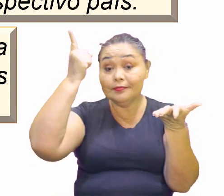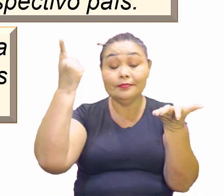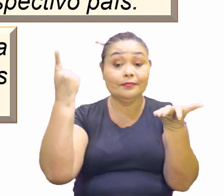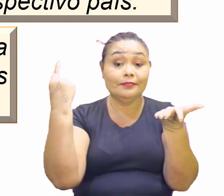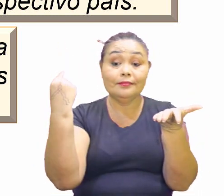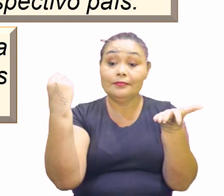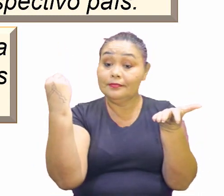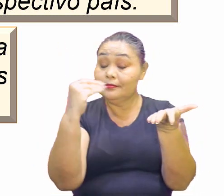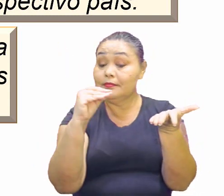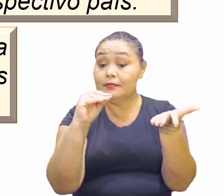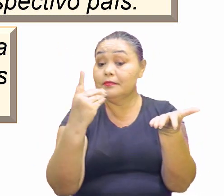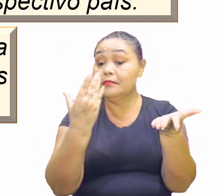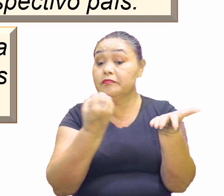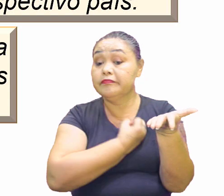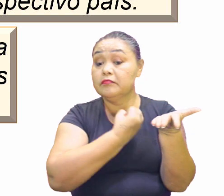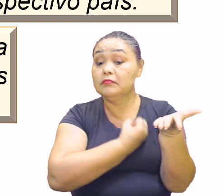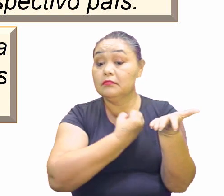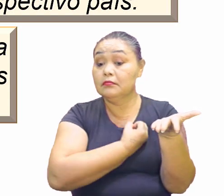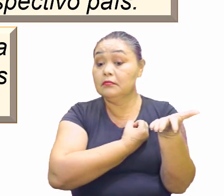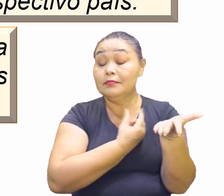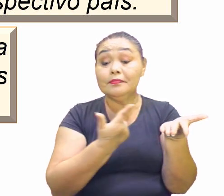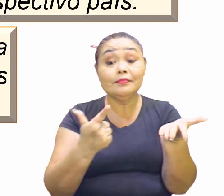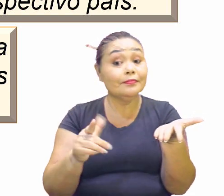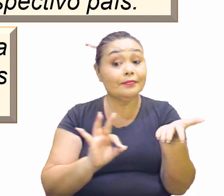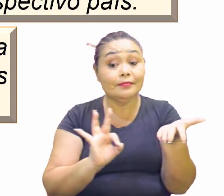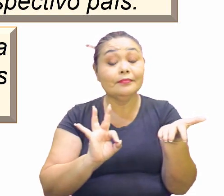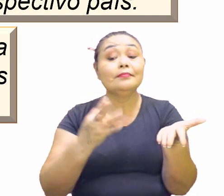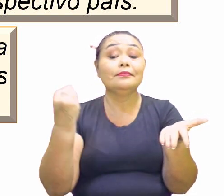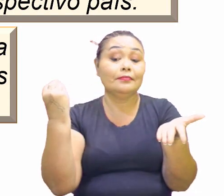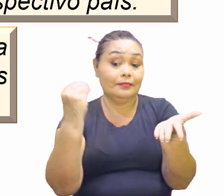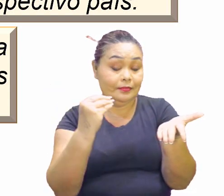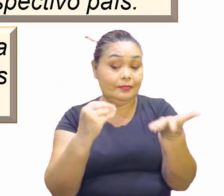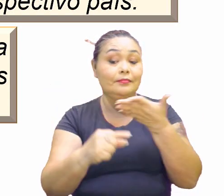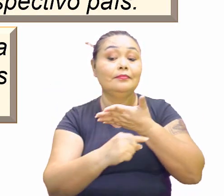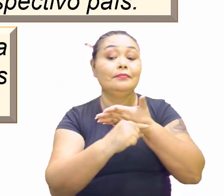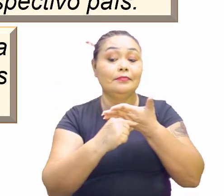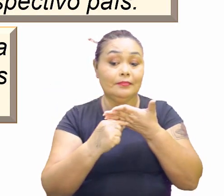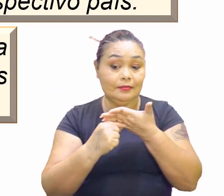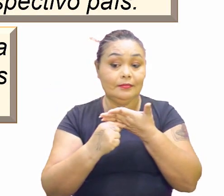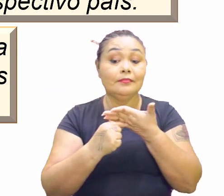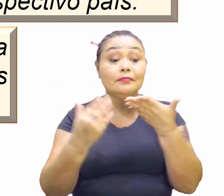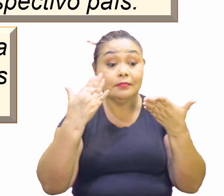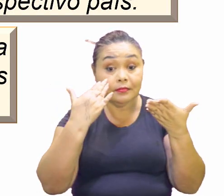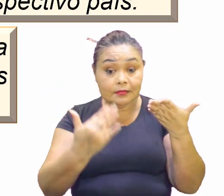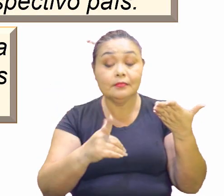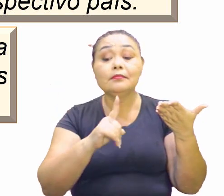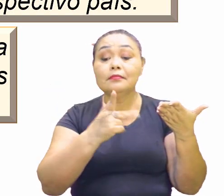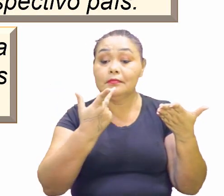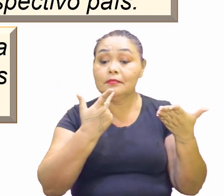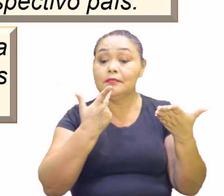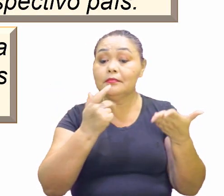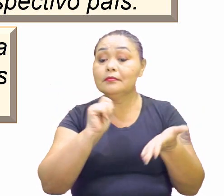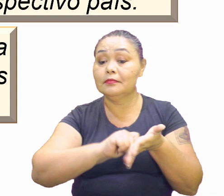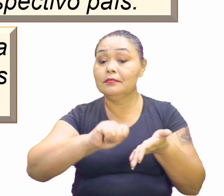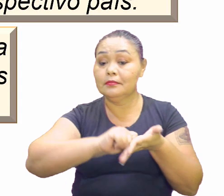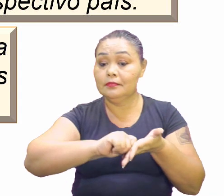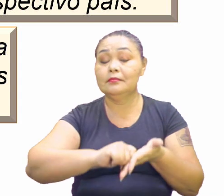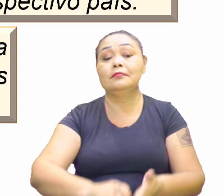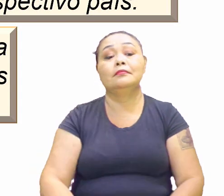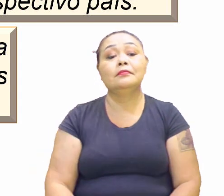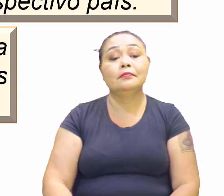não existem. Então, se eu coloco um dado ali, eu já coloco a referência também, provando aquilo que eu estou